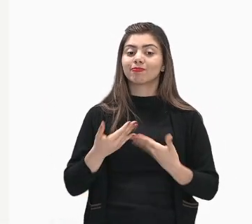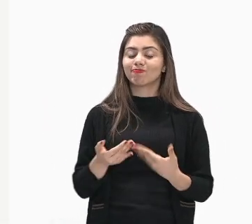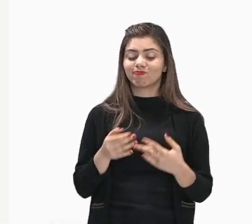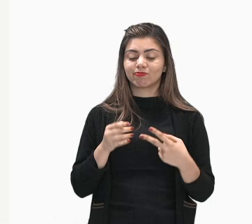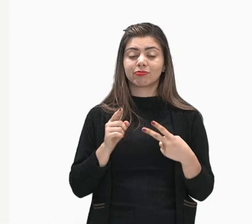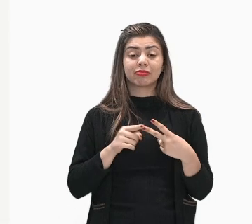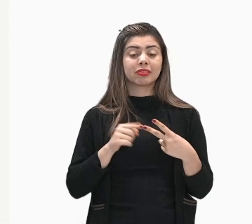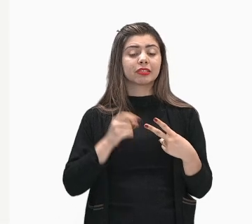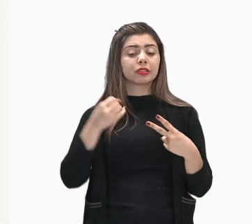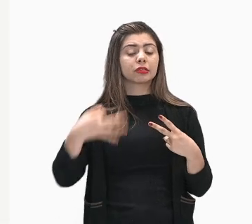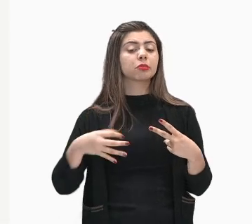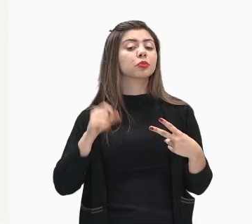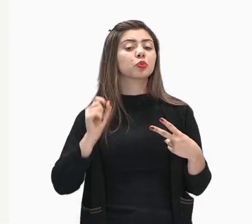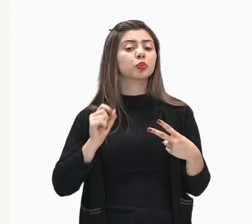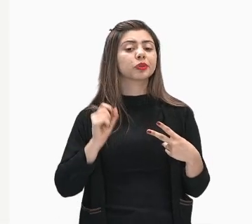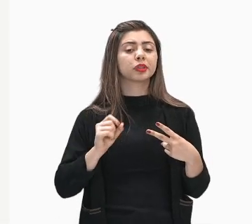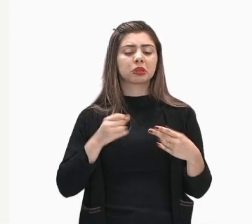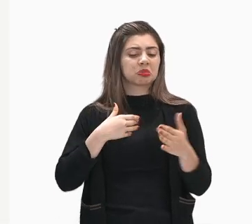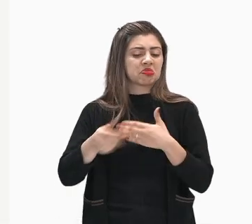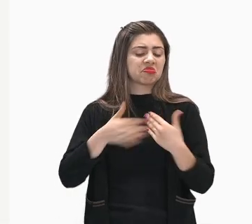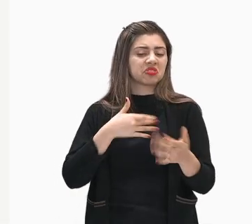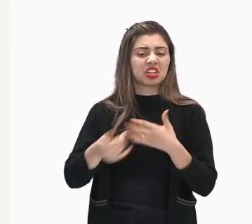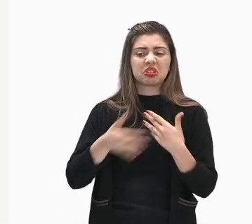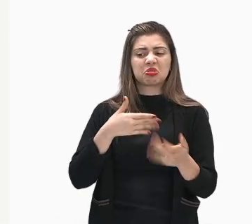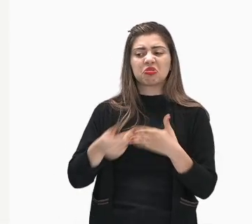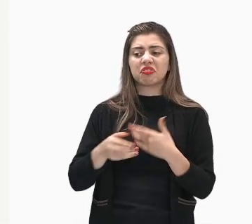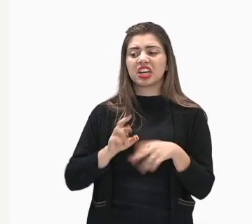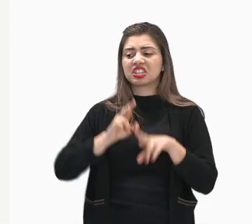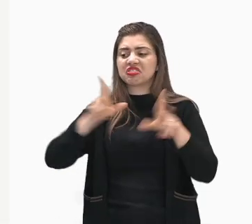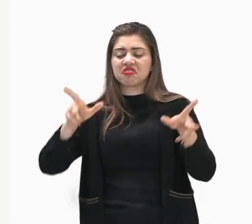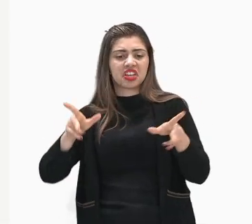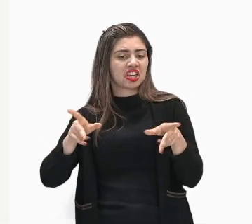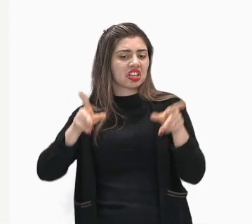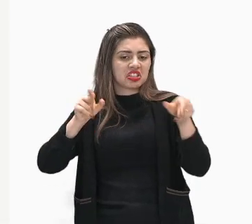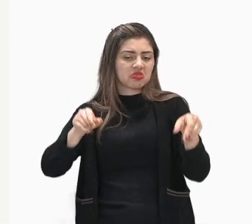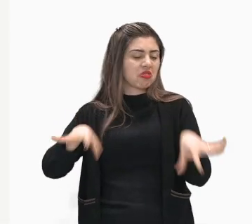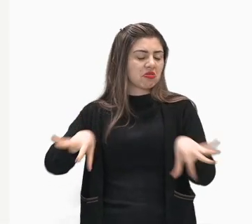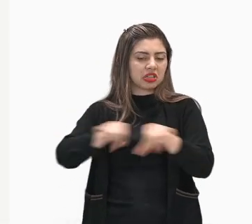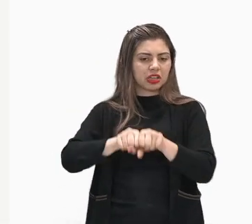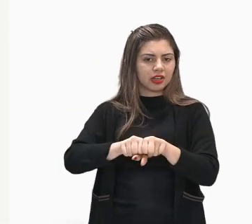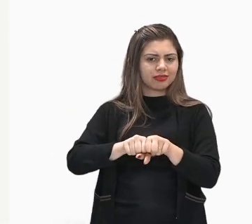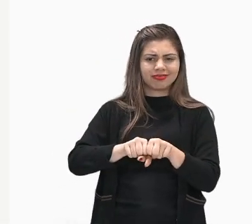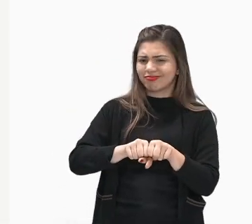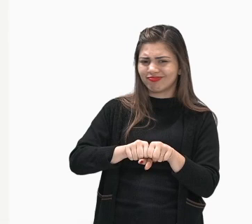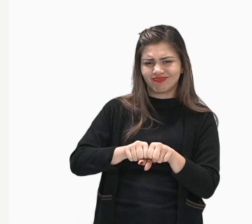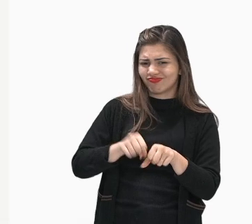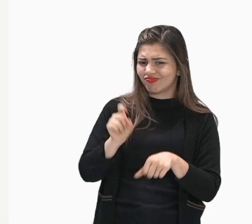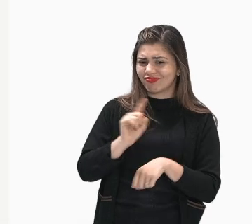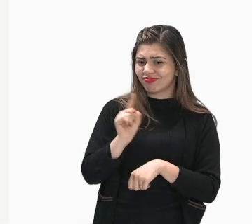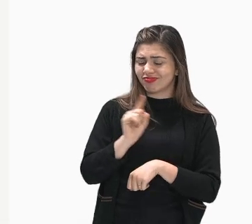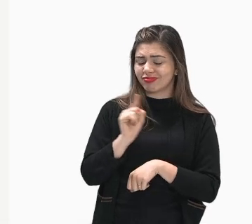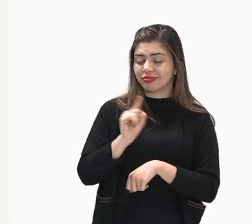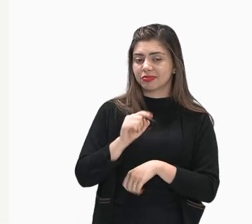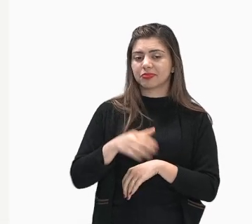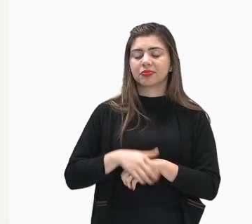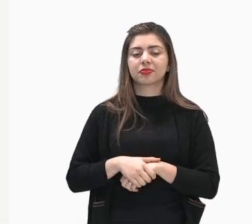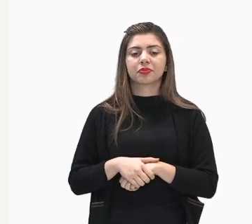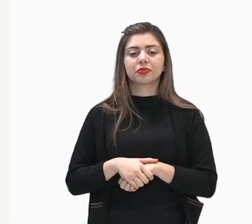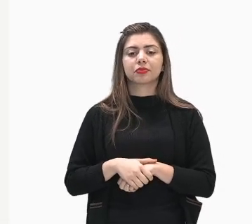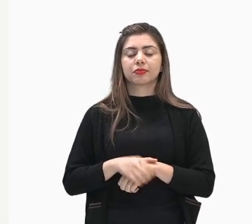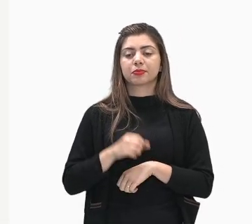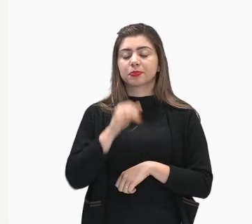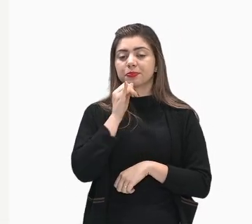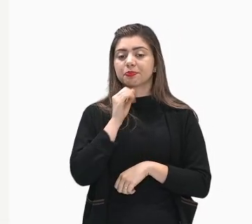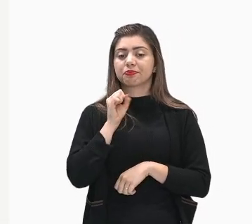está dizendo que em qualquer situação vão se atrair mutuamente? Não, em qualquer situação não. Se eu pegar esses dois ímãs